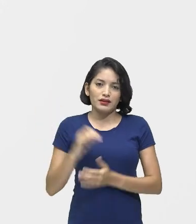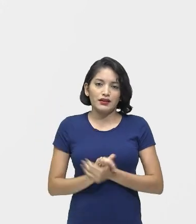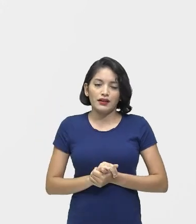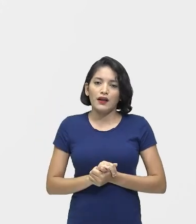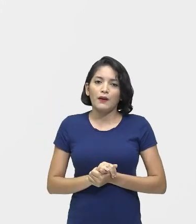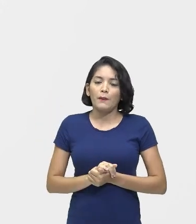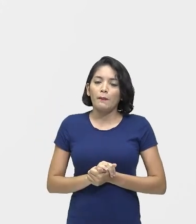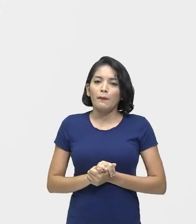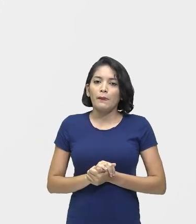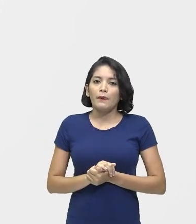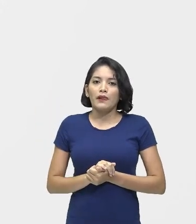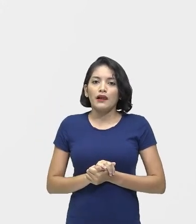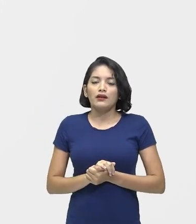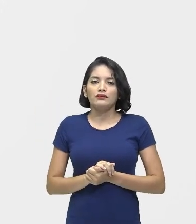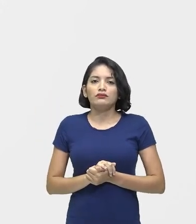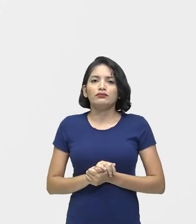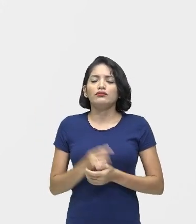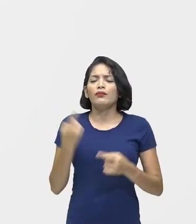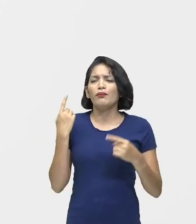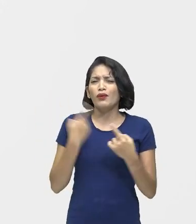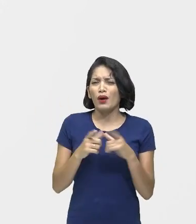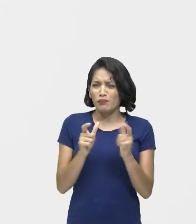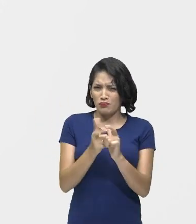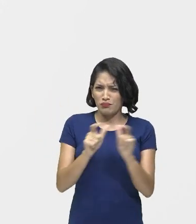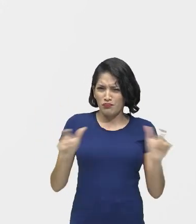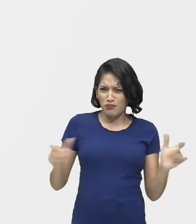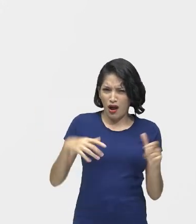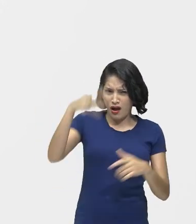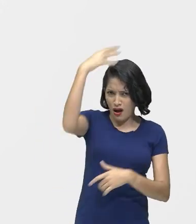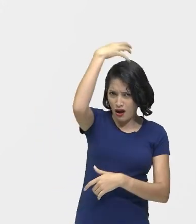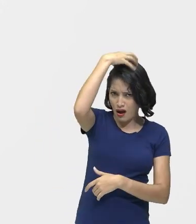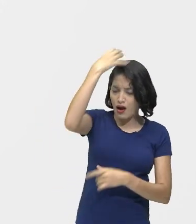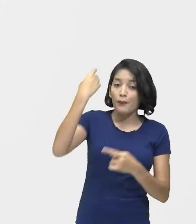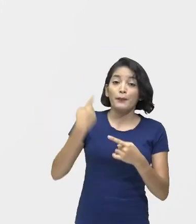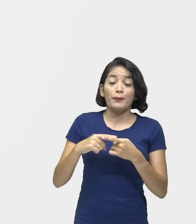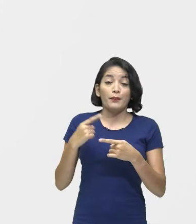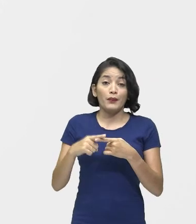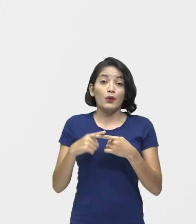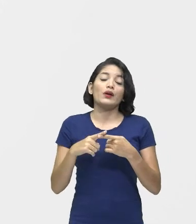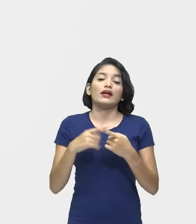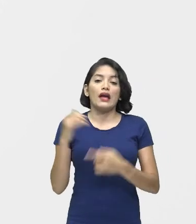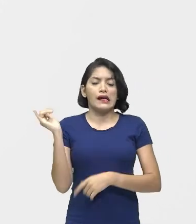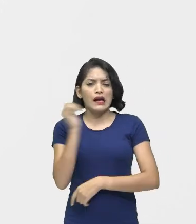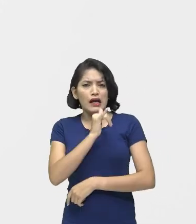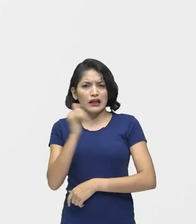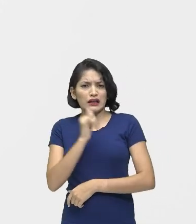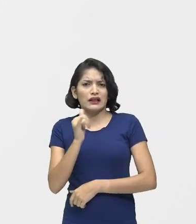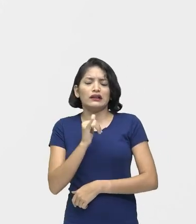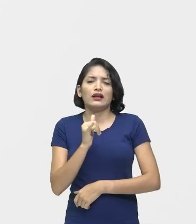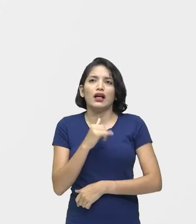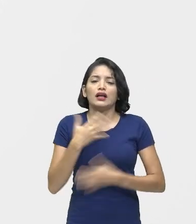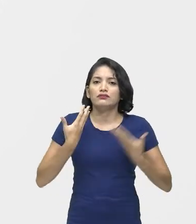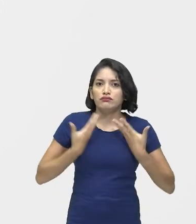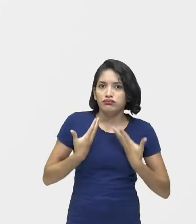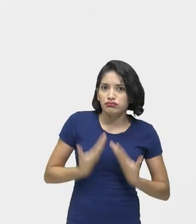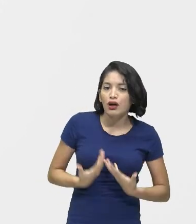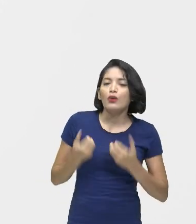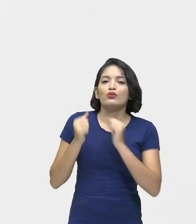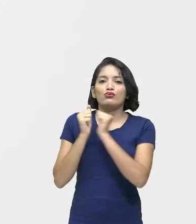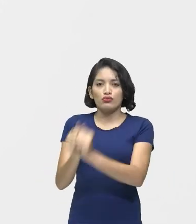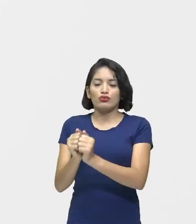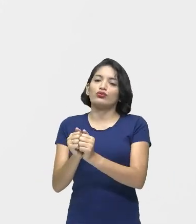receita real. Por quê, professora? Porque a Inglaterra estava vindo de uma guerra extremamente desgastante com a